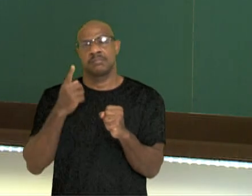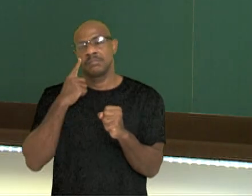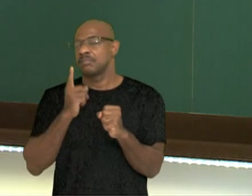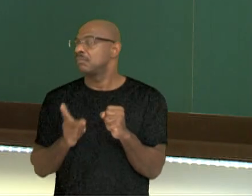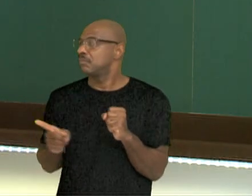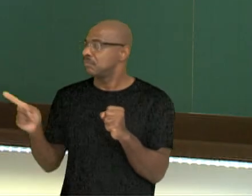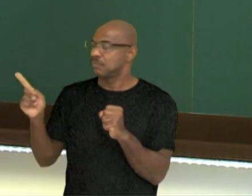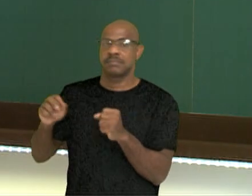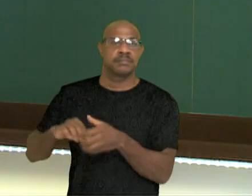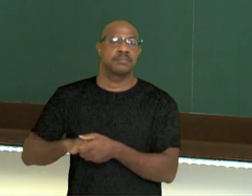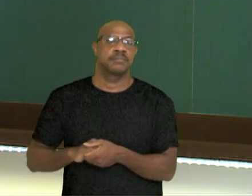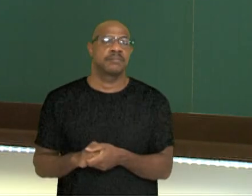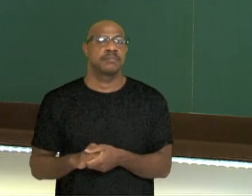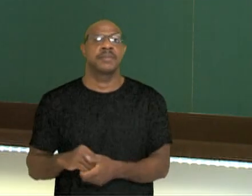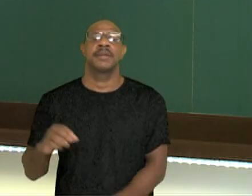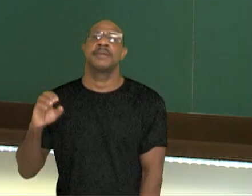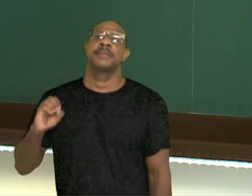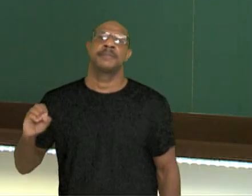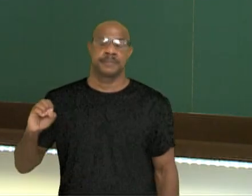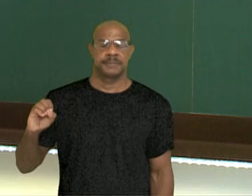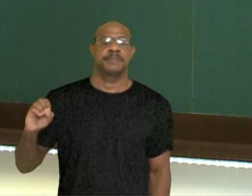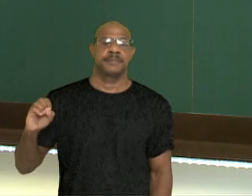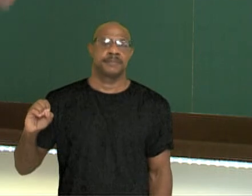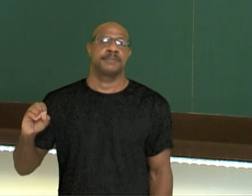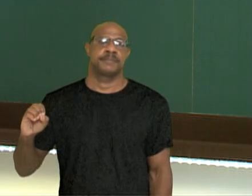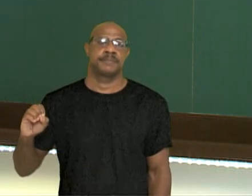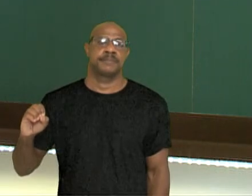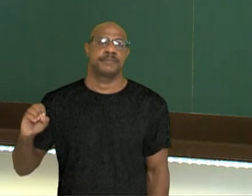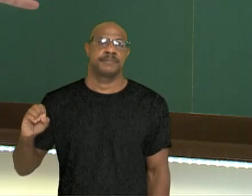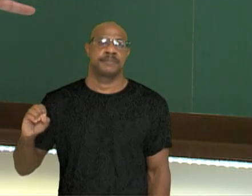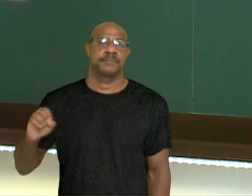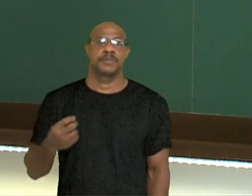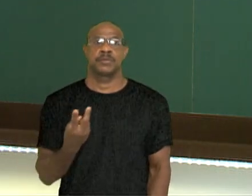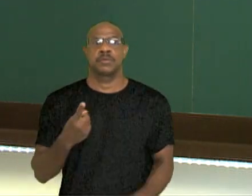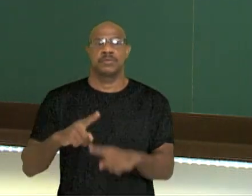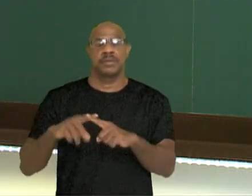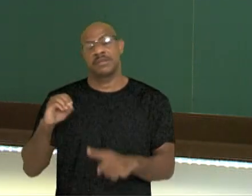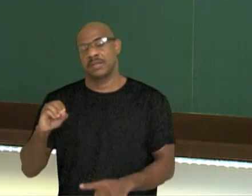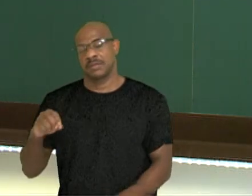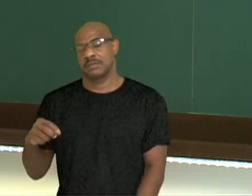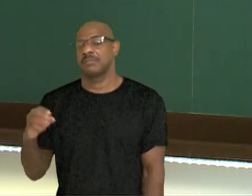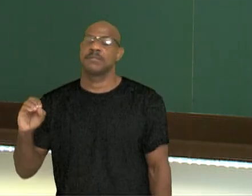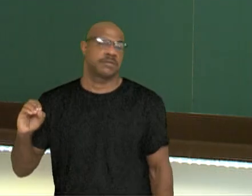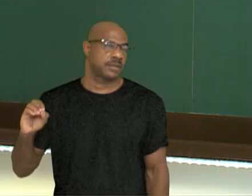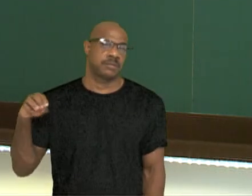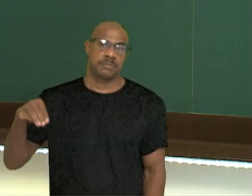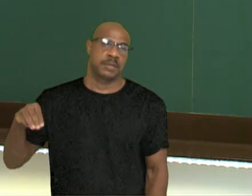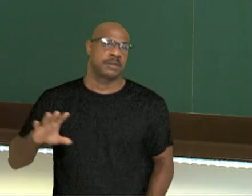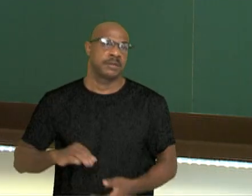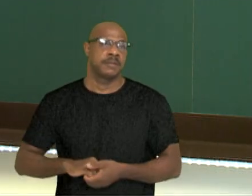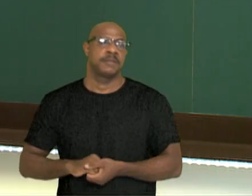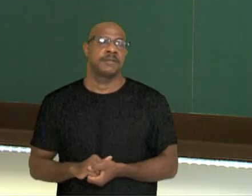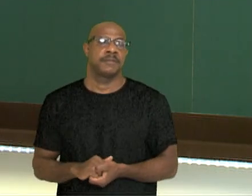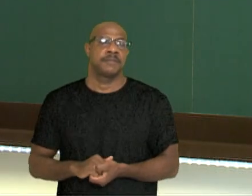que é mesmo? É 0. Então, 2 vezes 0, 0 metros. É a posição do móvel nesse instante.